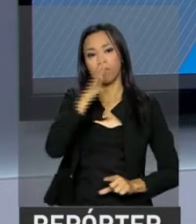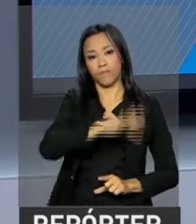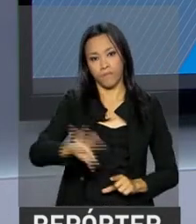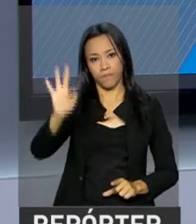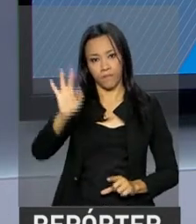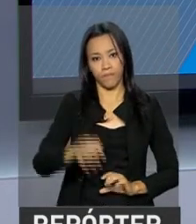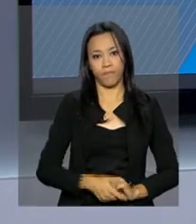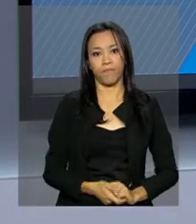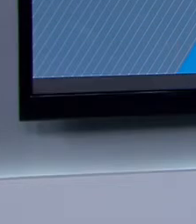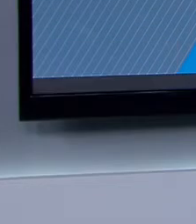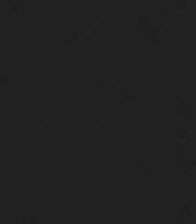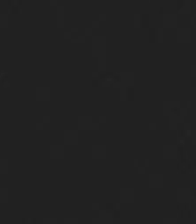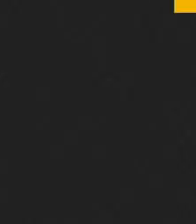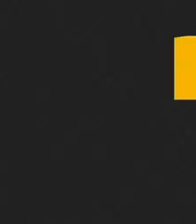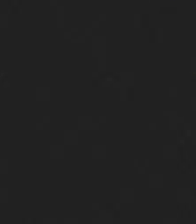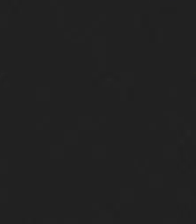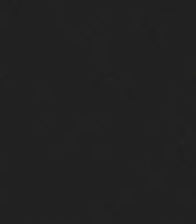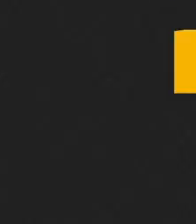federal